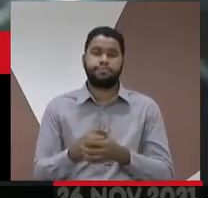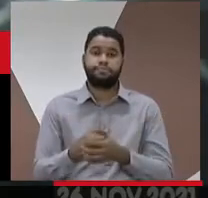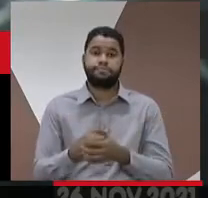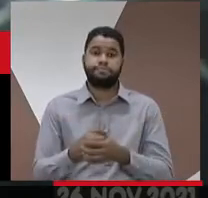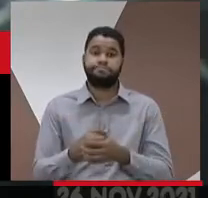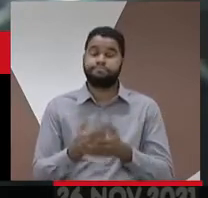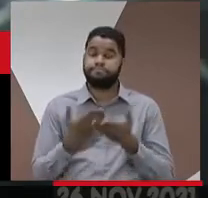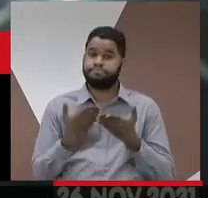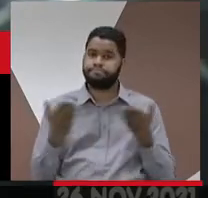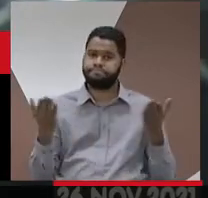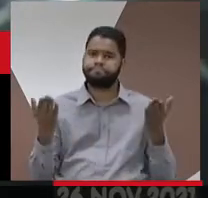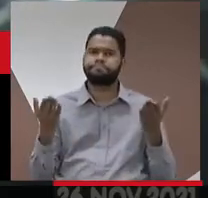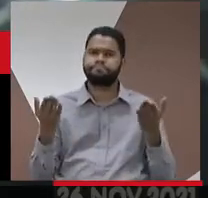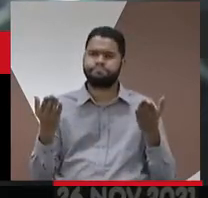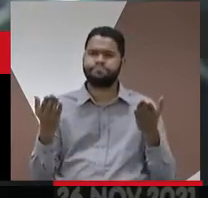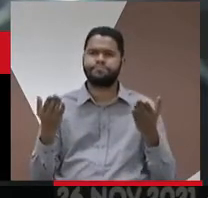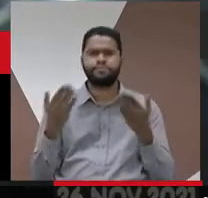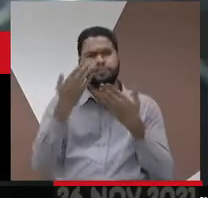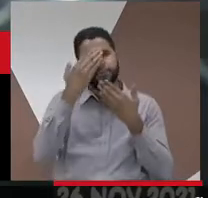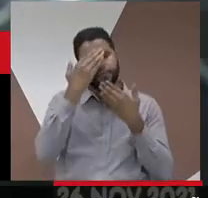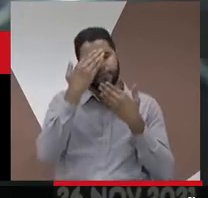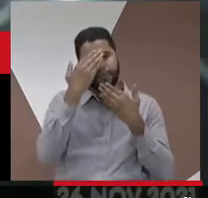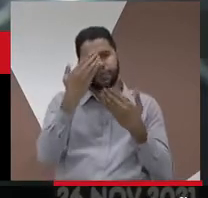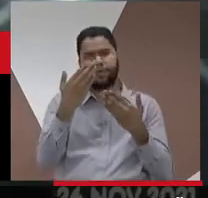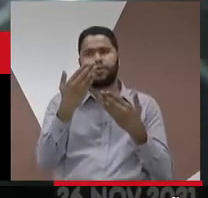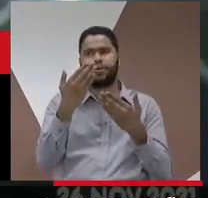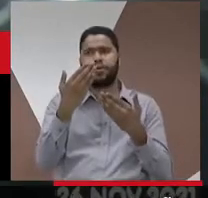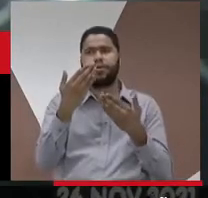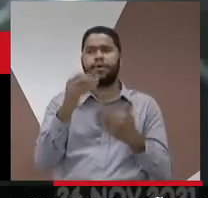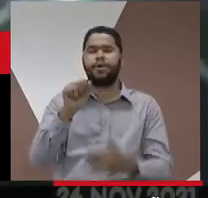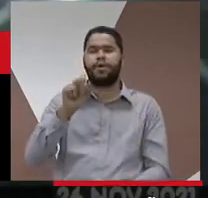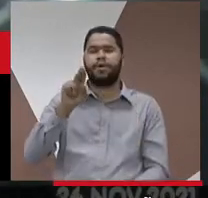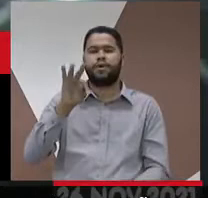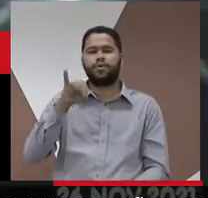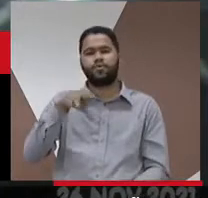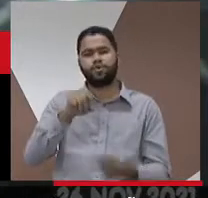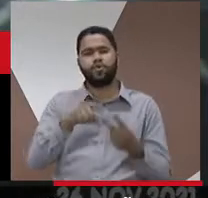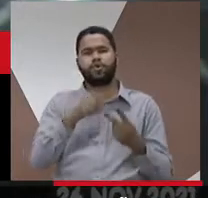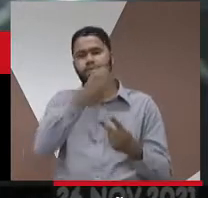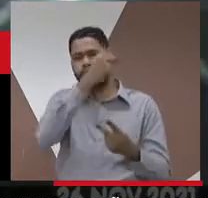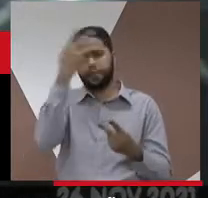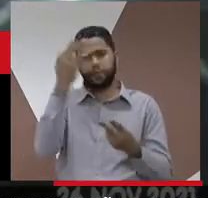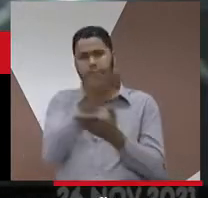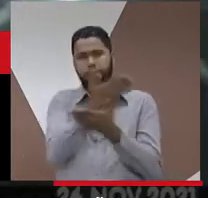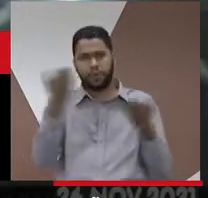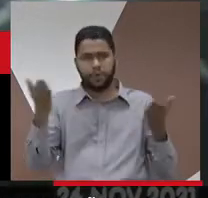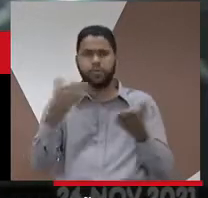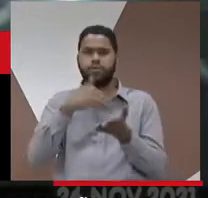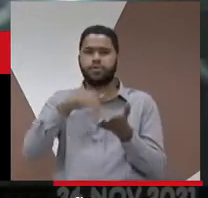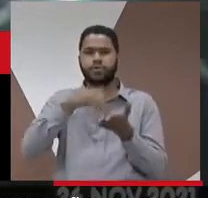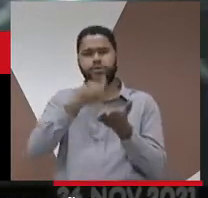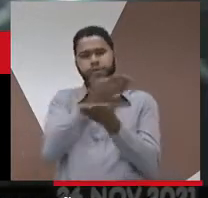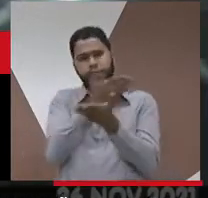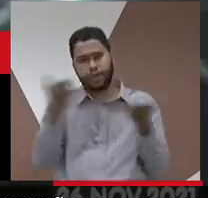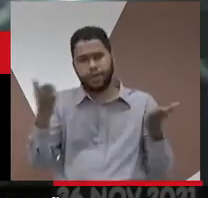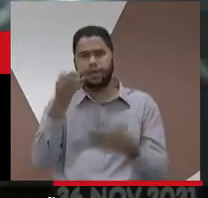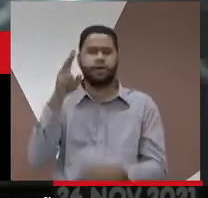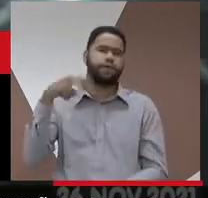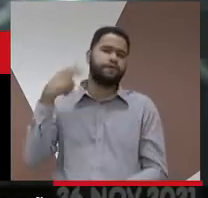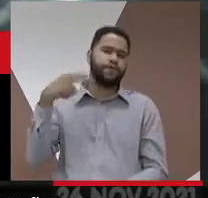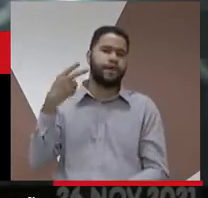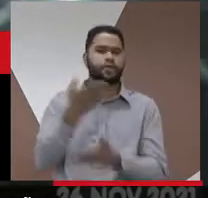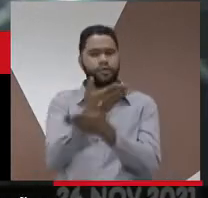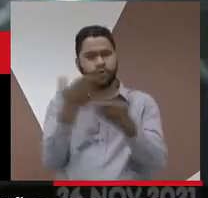Pessoal, muito obrigado. Obrigado, Agostinho. Obrigado a todos os prefeitos, os secretários, vereadores,